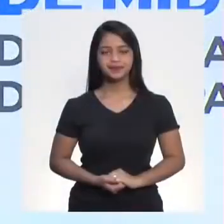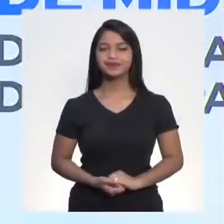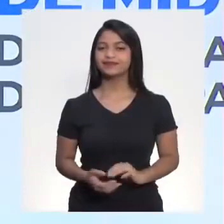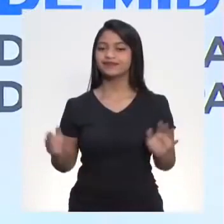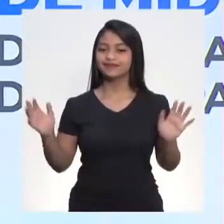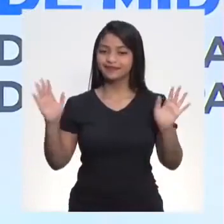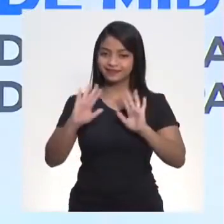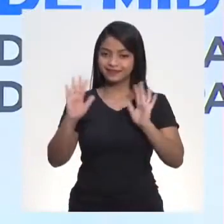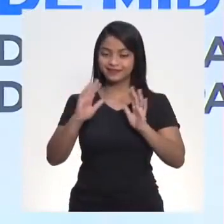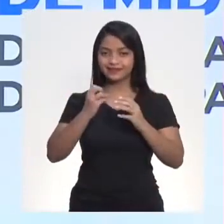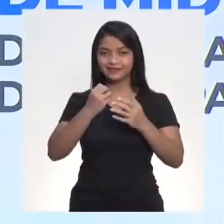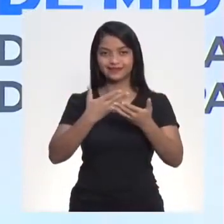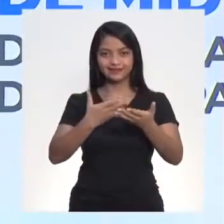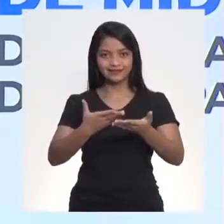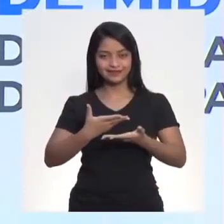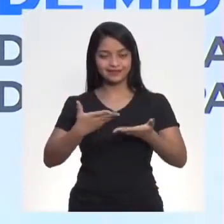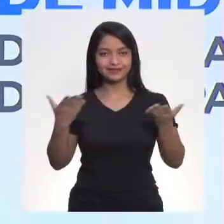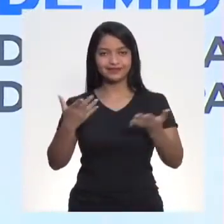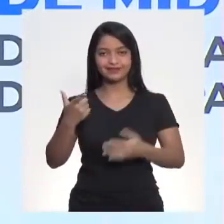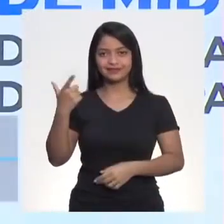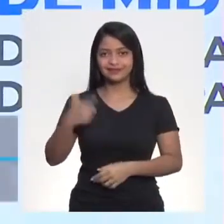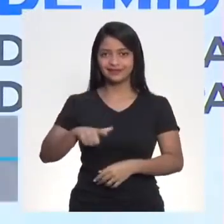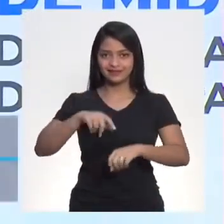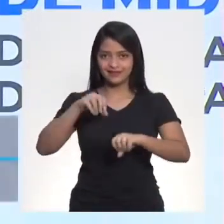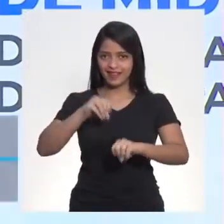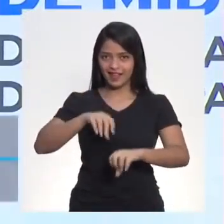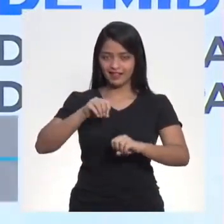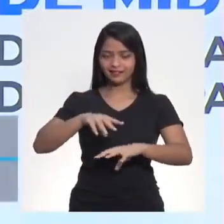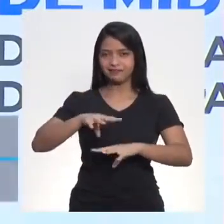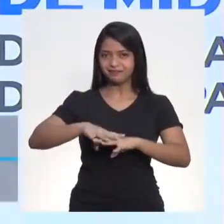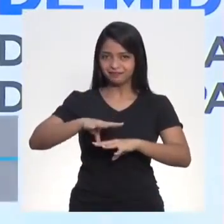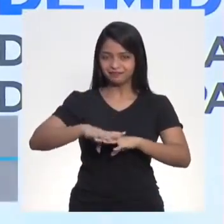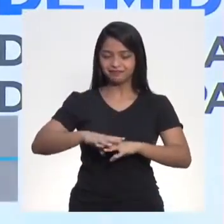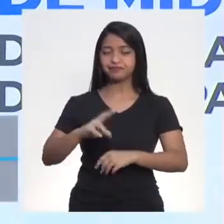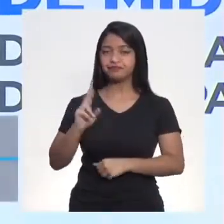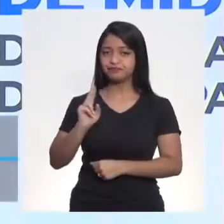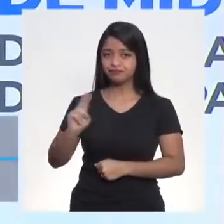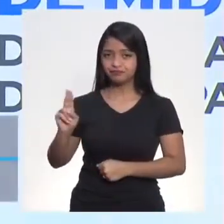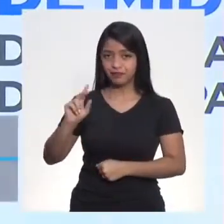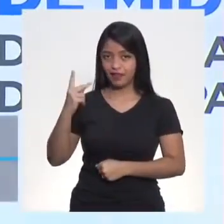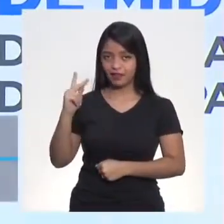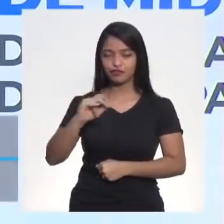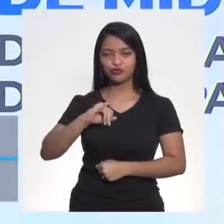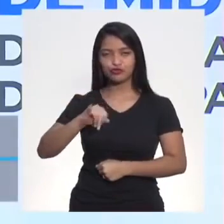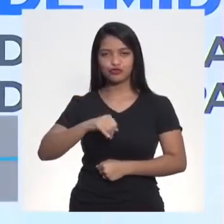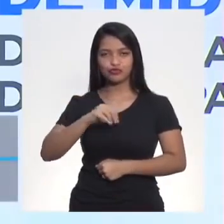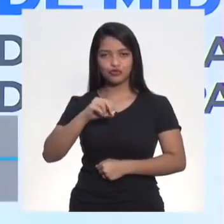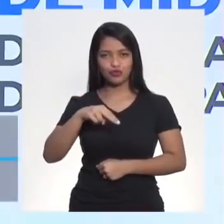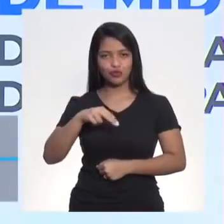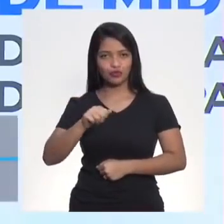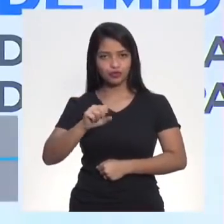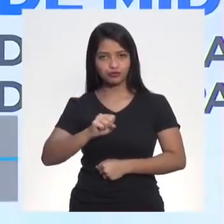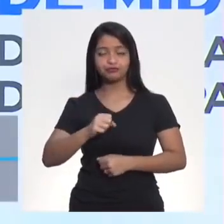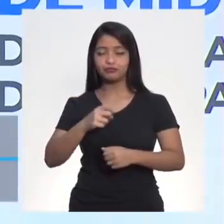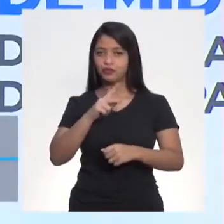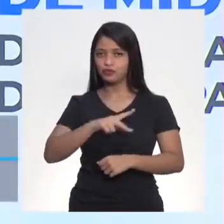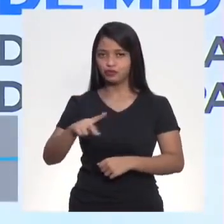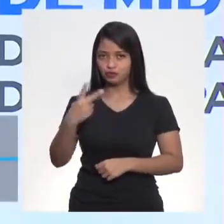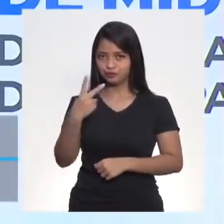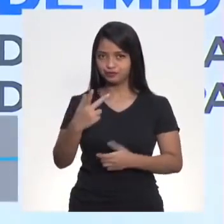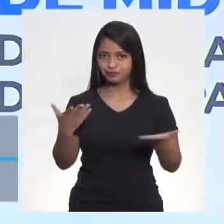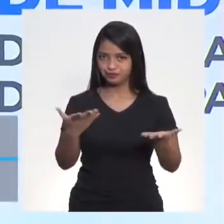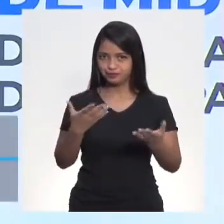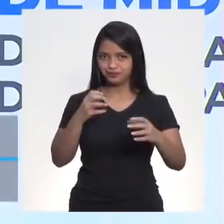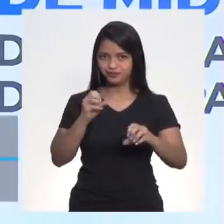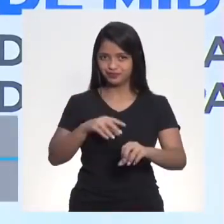Olá, sejam todos bem-vindos para mais uma aula de matemática. Meu nome é Jonas, vou ser o professor de vocês hoje. Continuando um pouquinho que